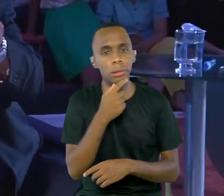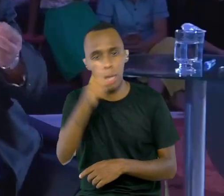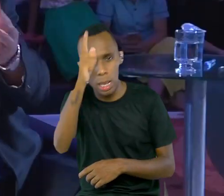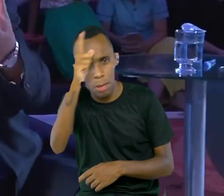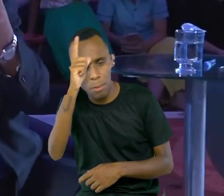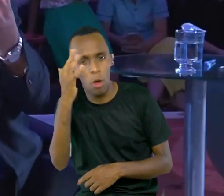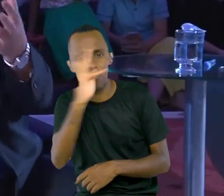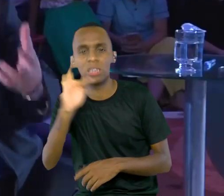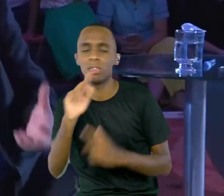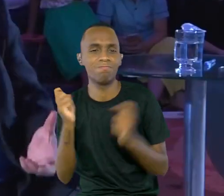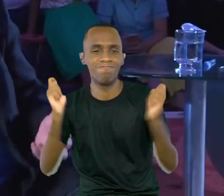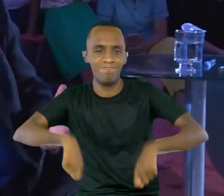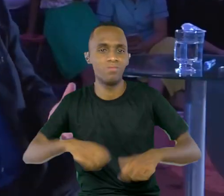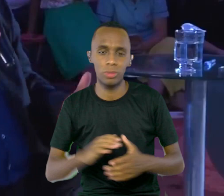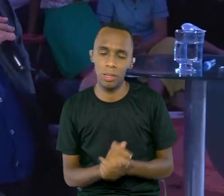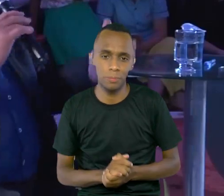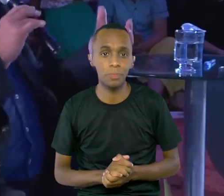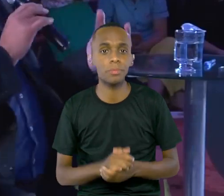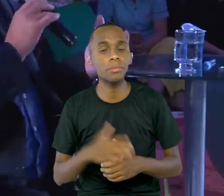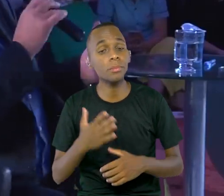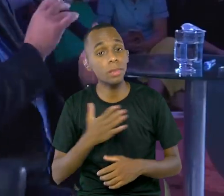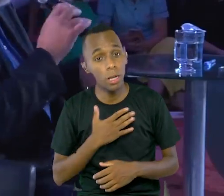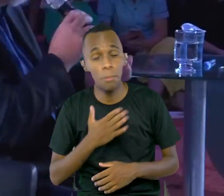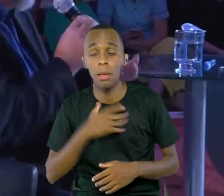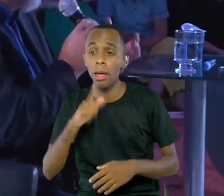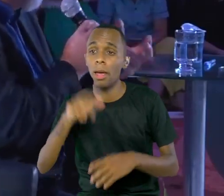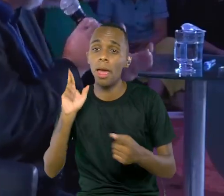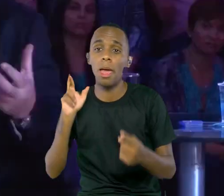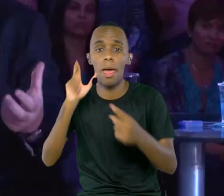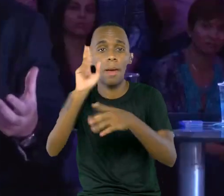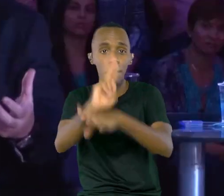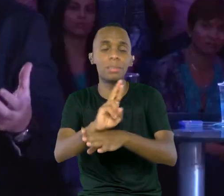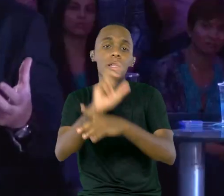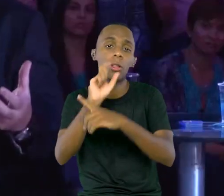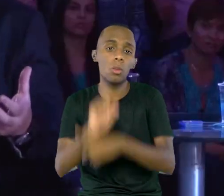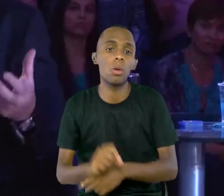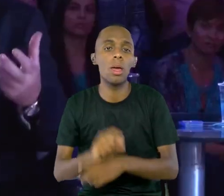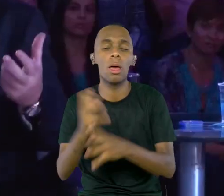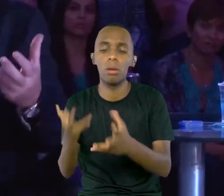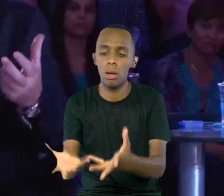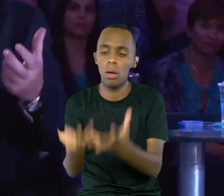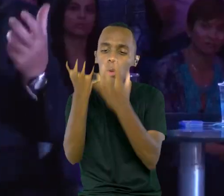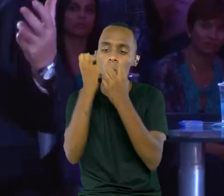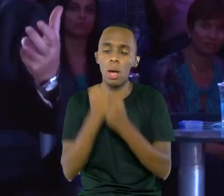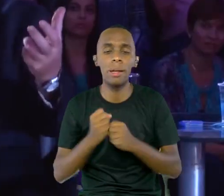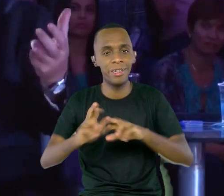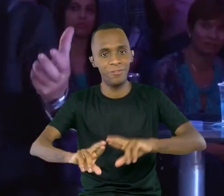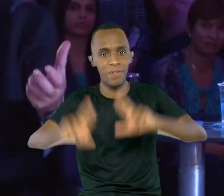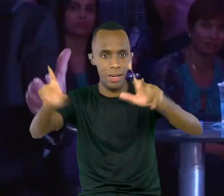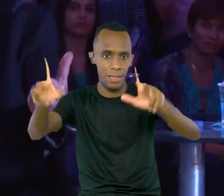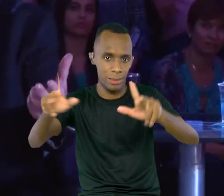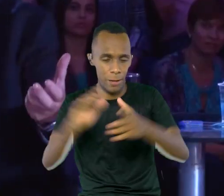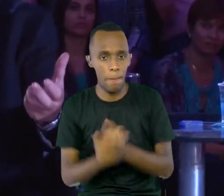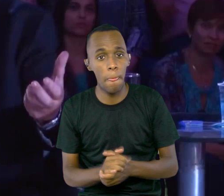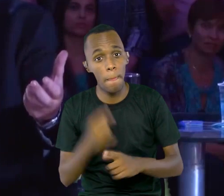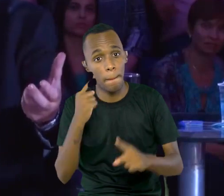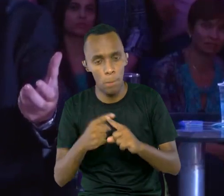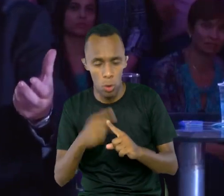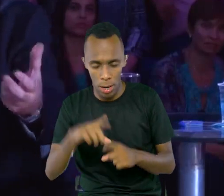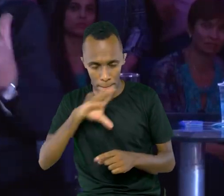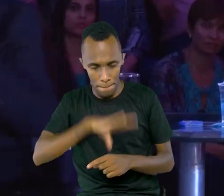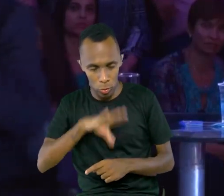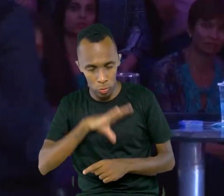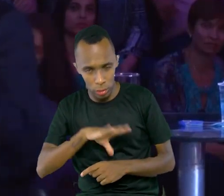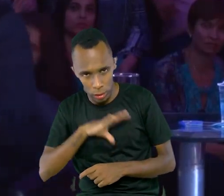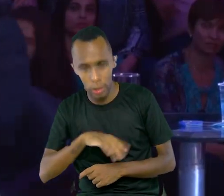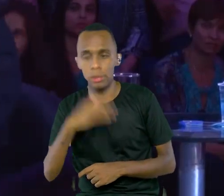alemão, no francês não tem lugar, que para mim é a maior representação do que é a acolhida da diferença.